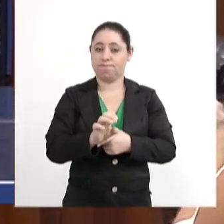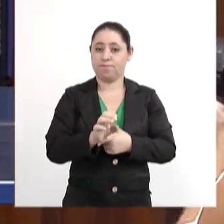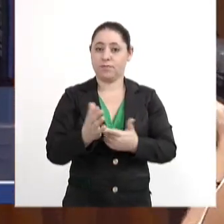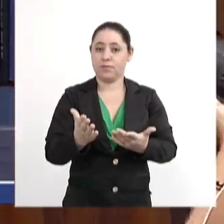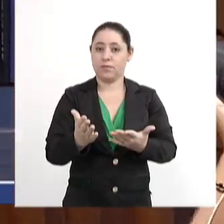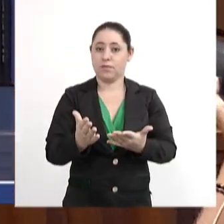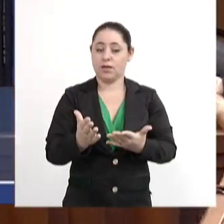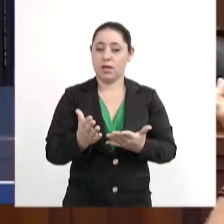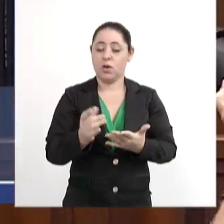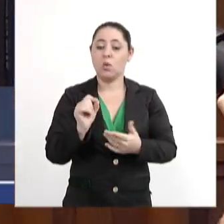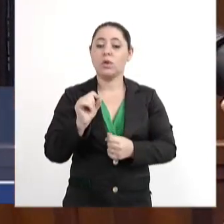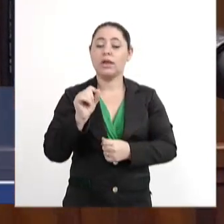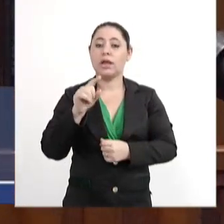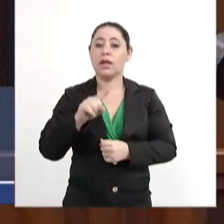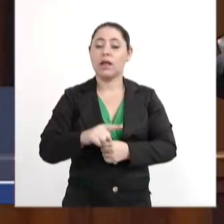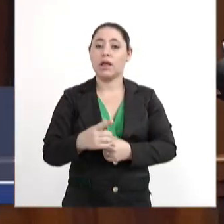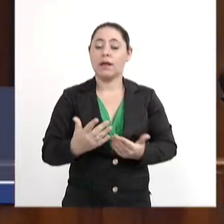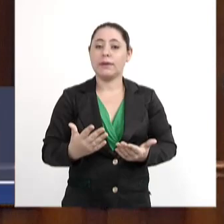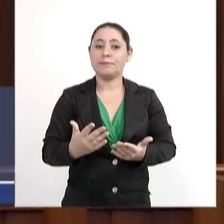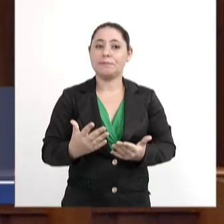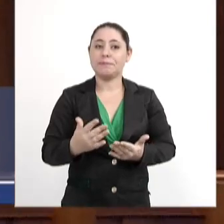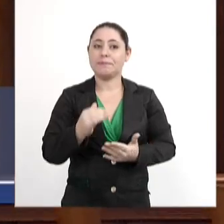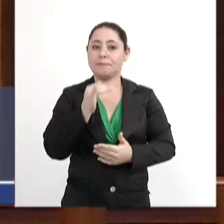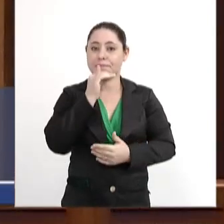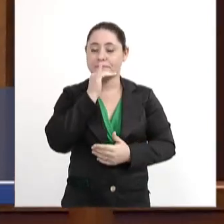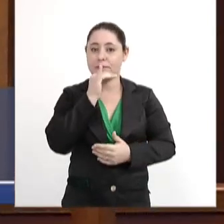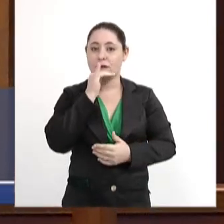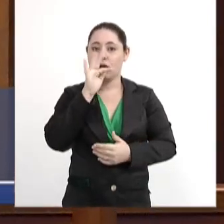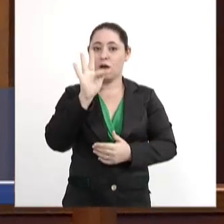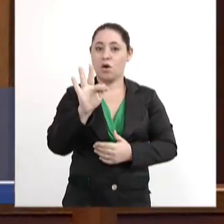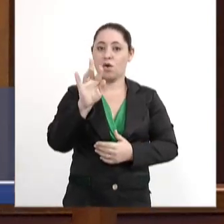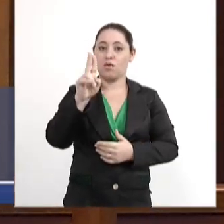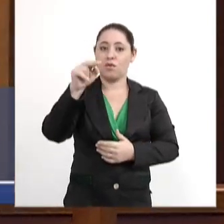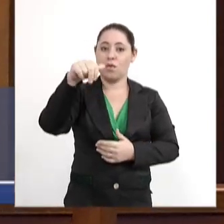a suspensão por parte da FUNAI,